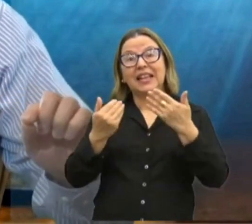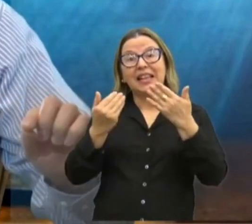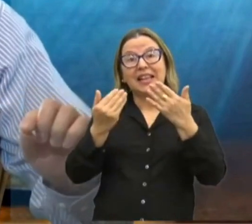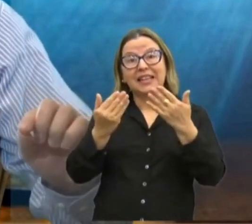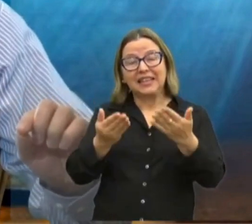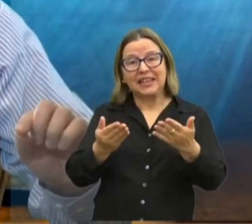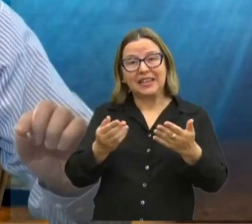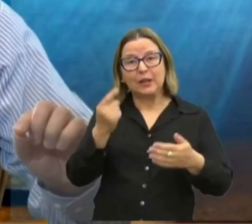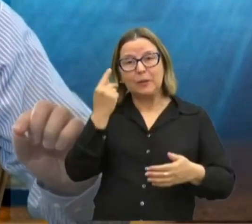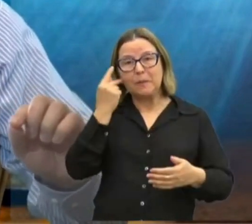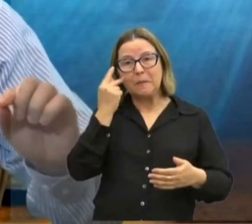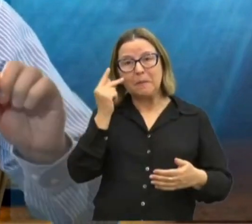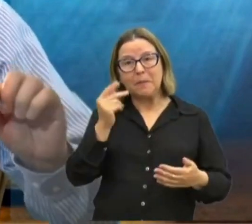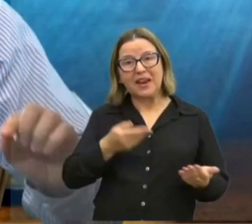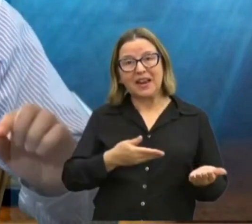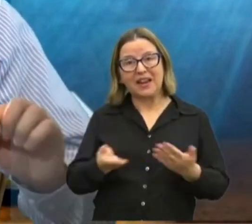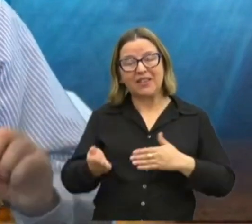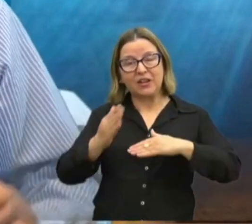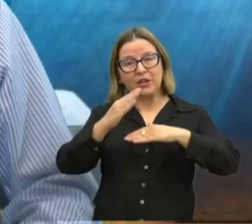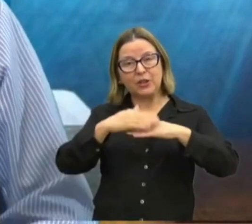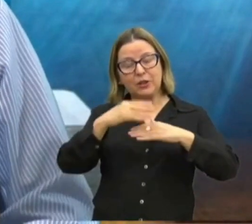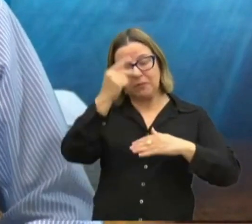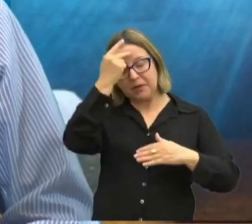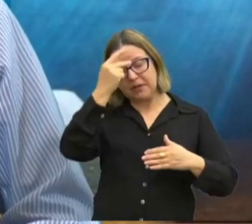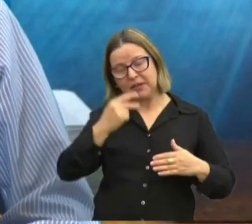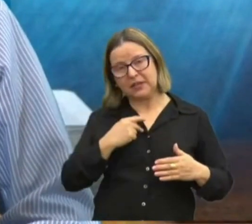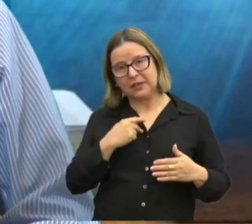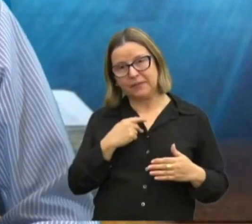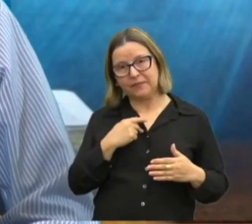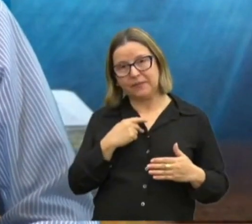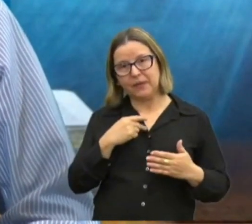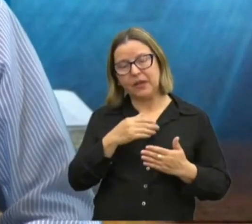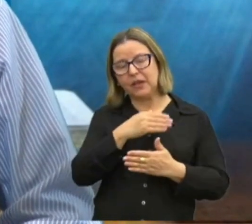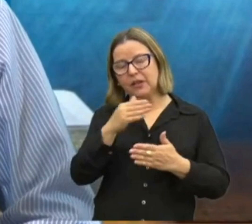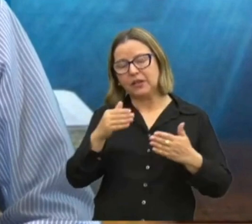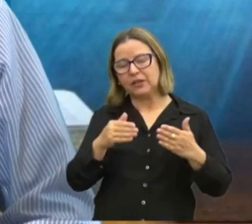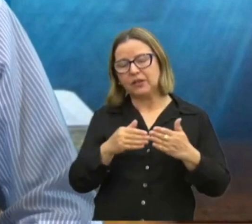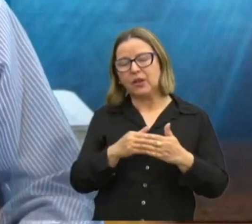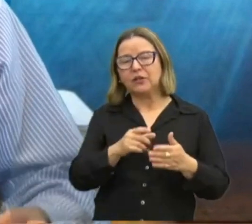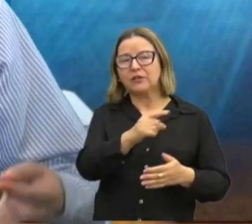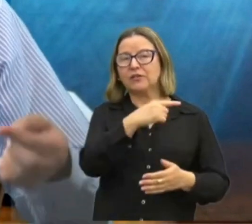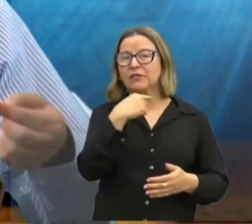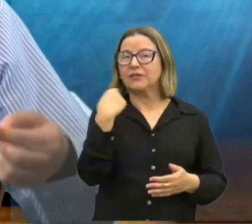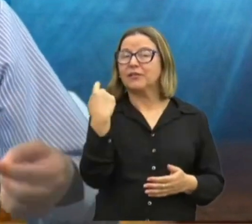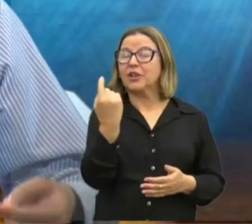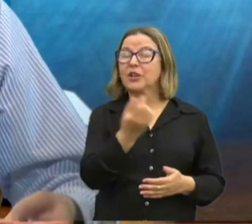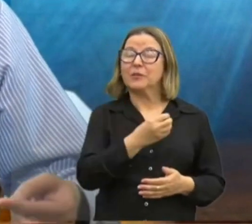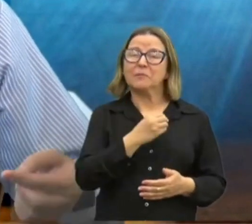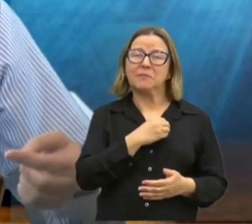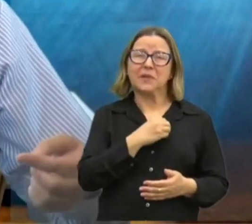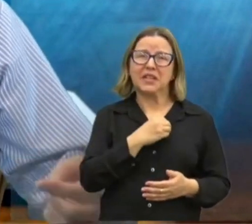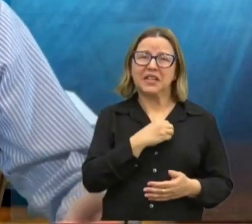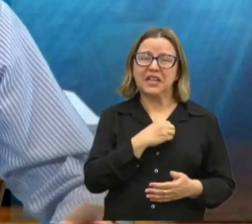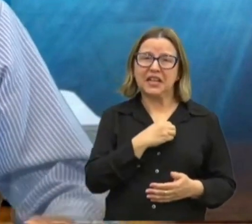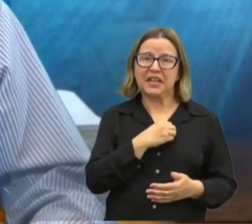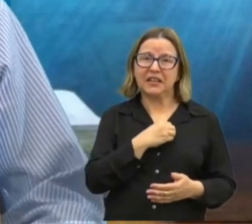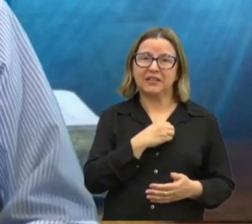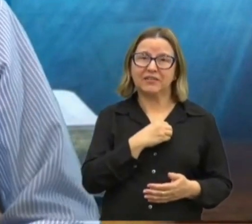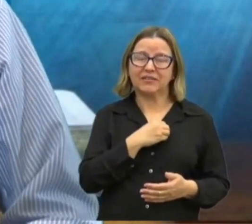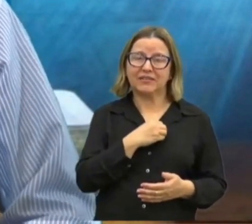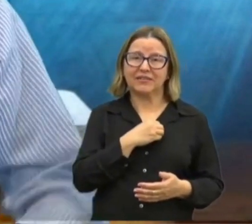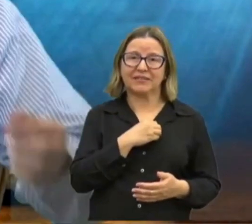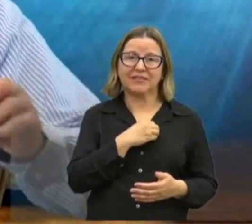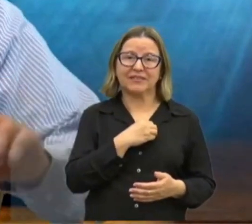sobre si todas as nossas transgressões, toda a penalidade da